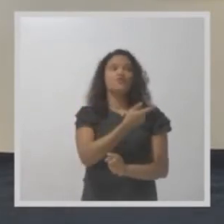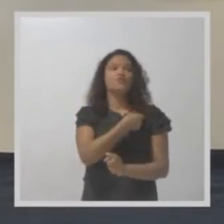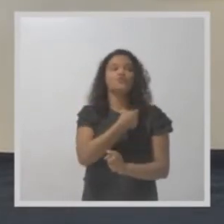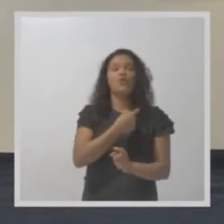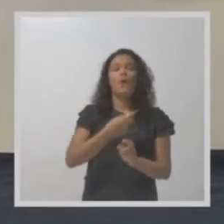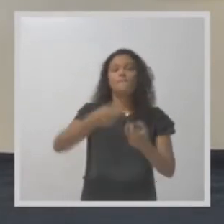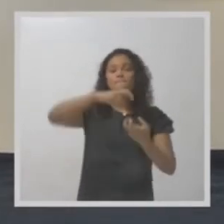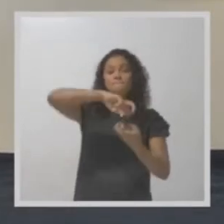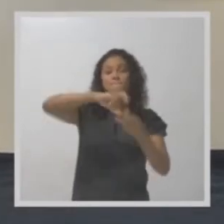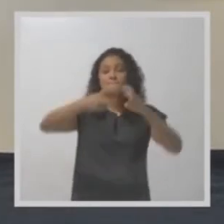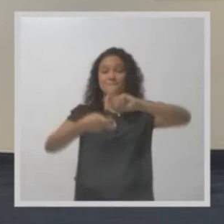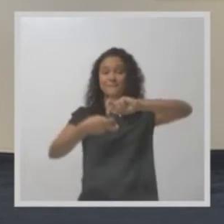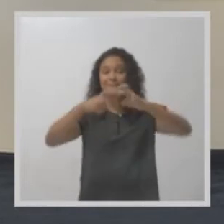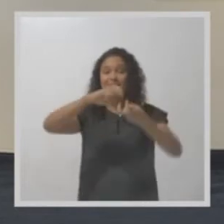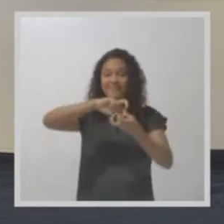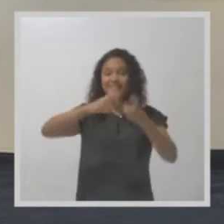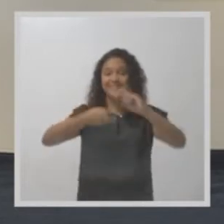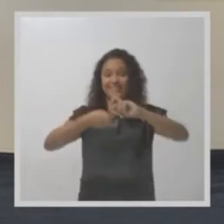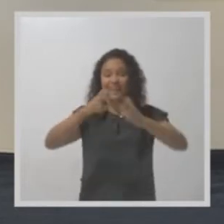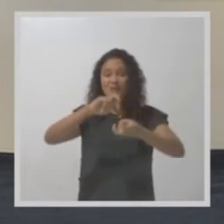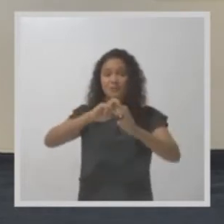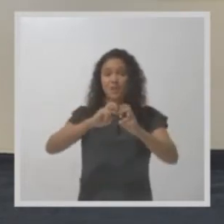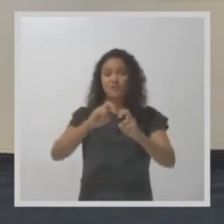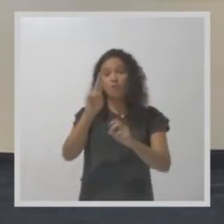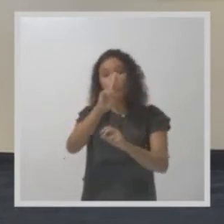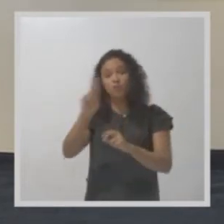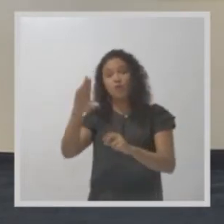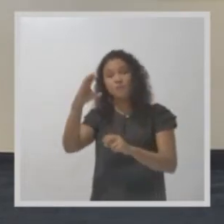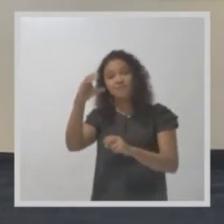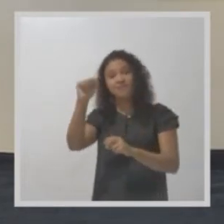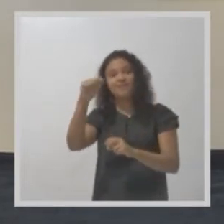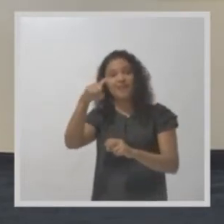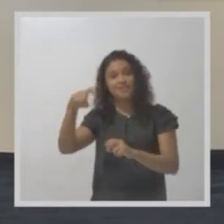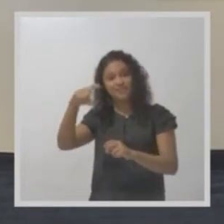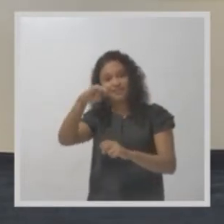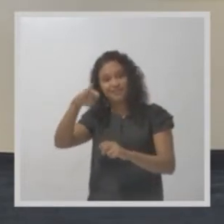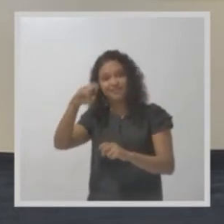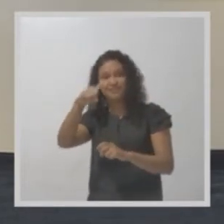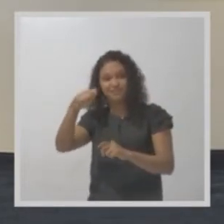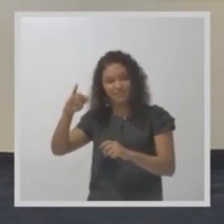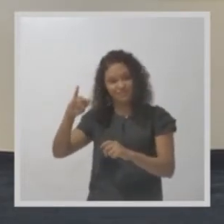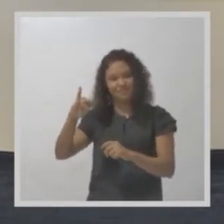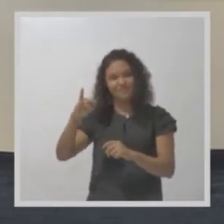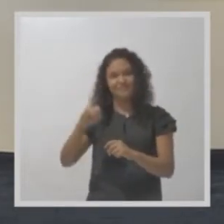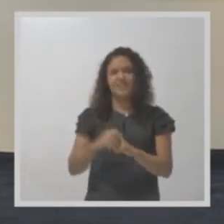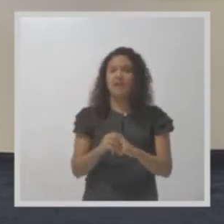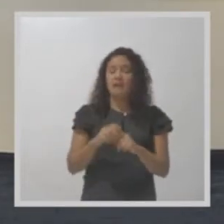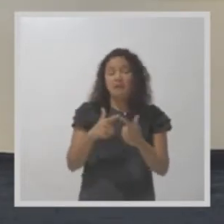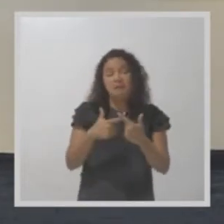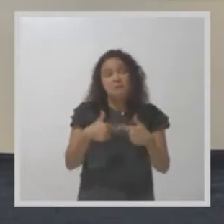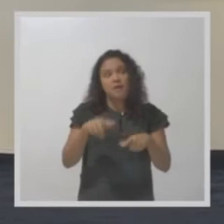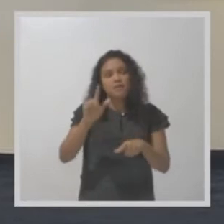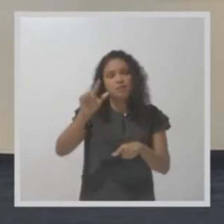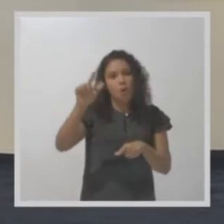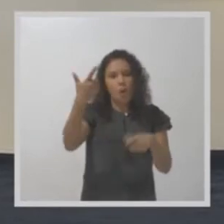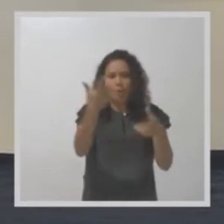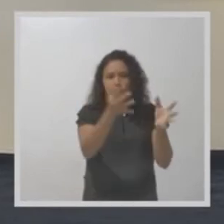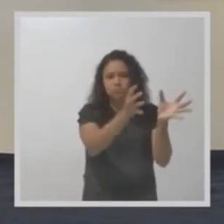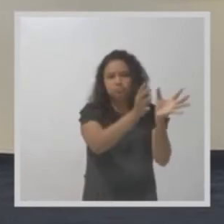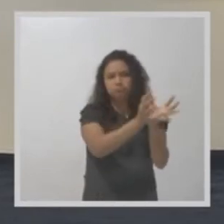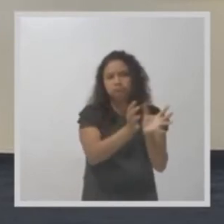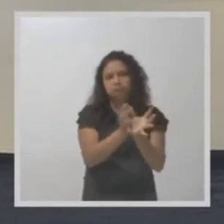Na capoeira, a gente chama isso de cachixi. Mas, em outras expressões da